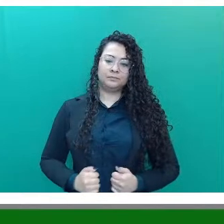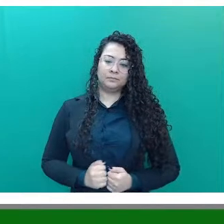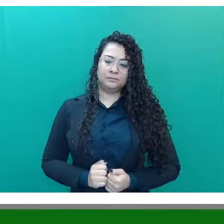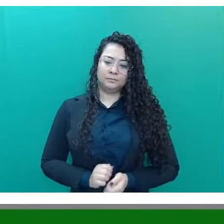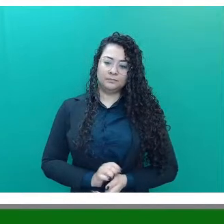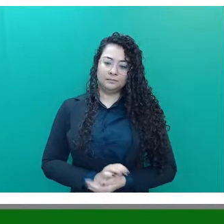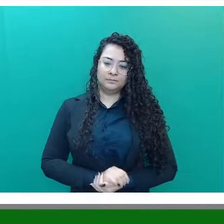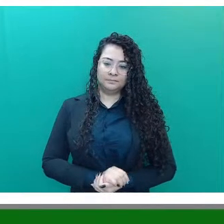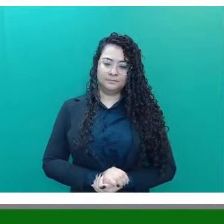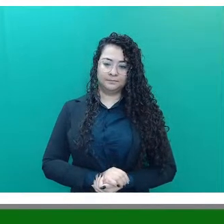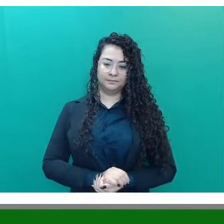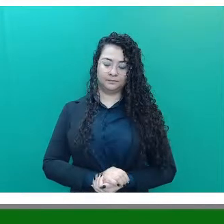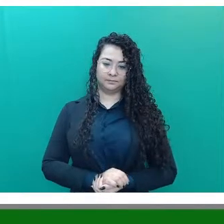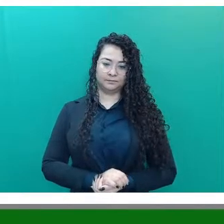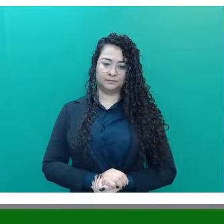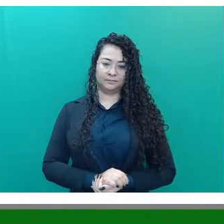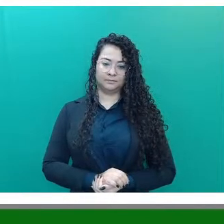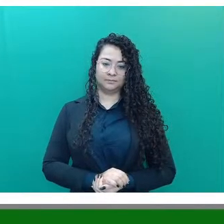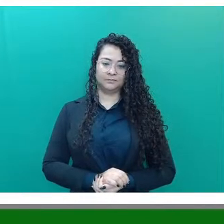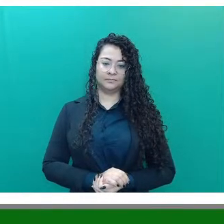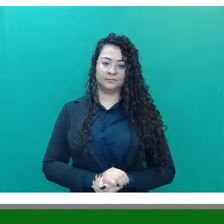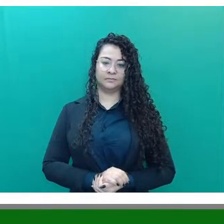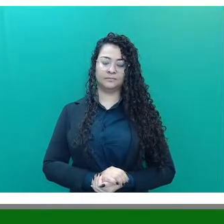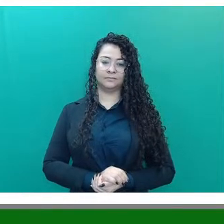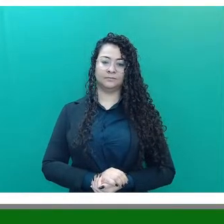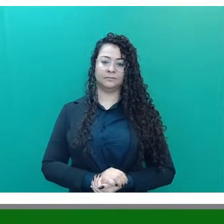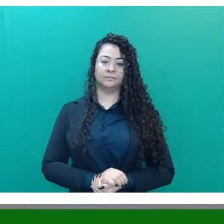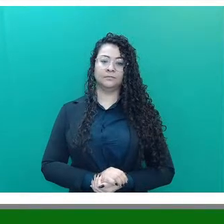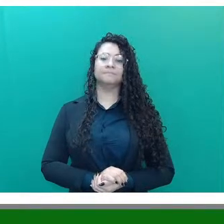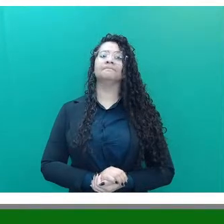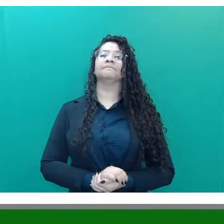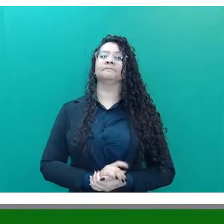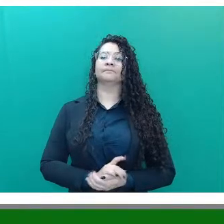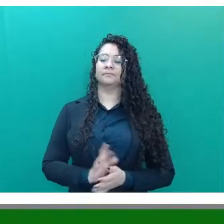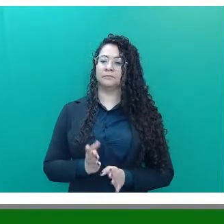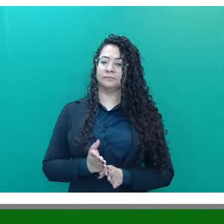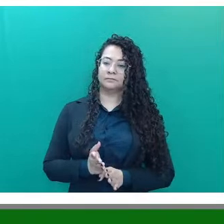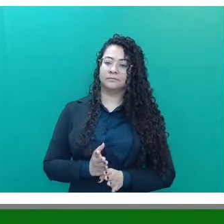Ok, então eu tinha esse ponto, né?